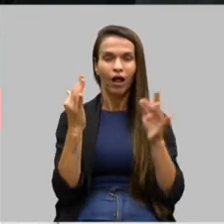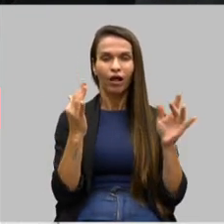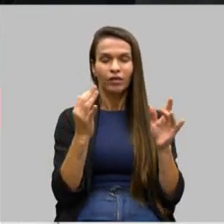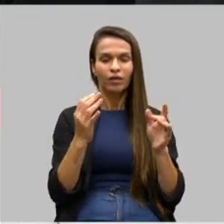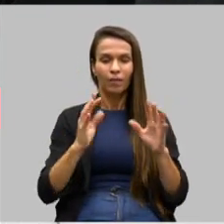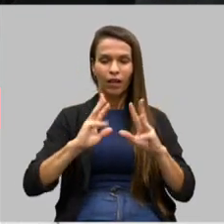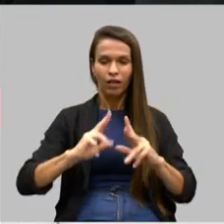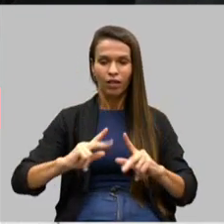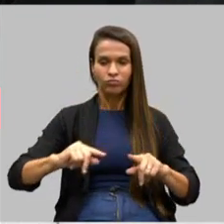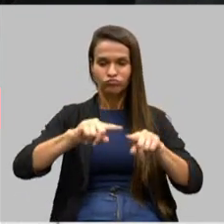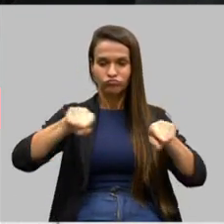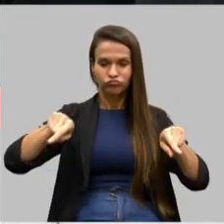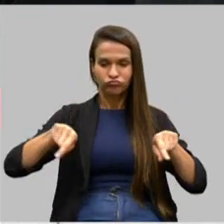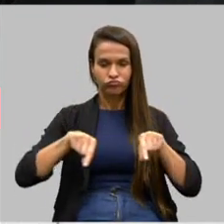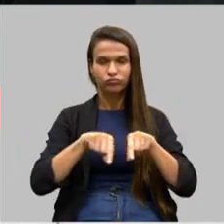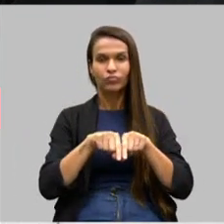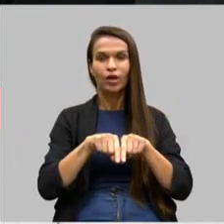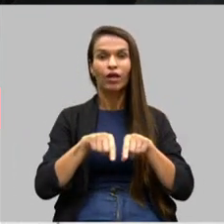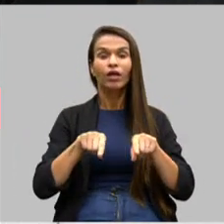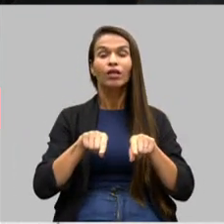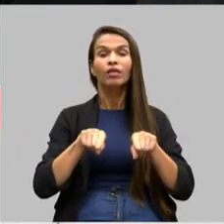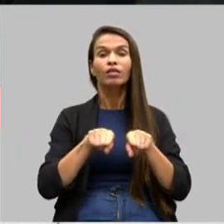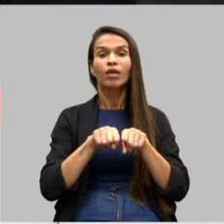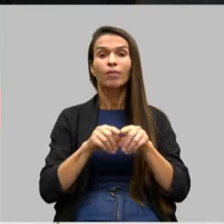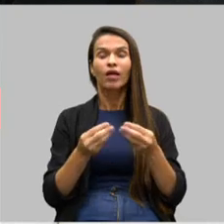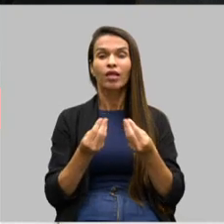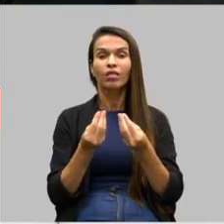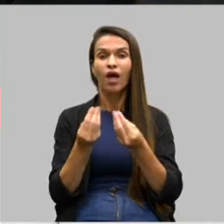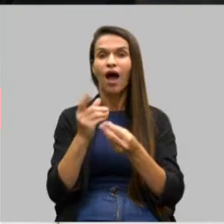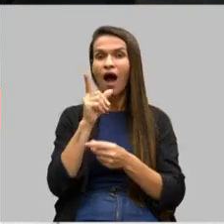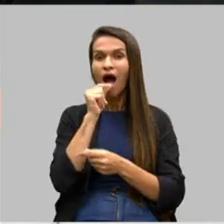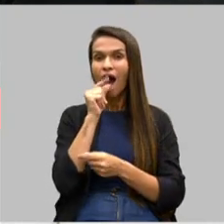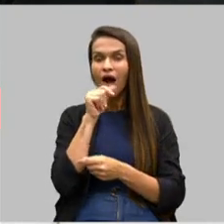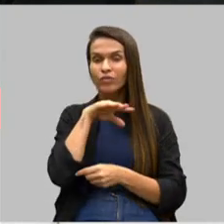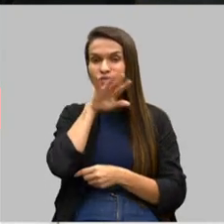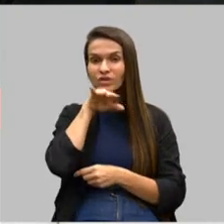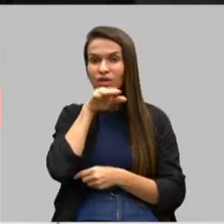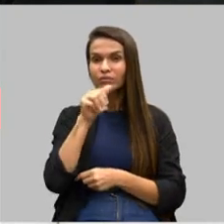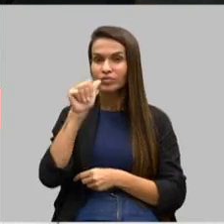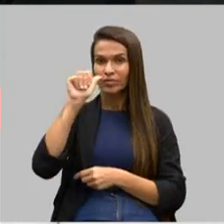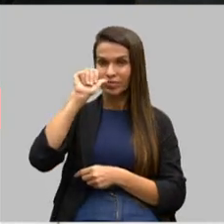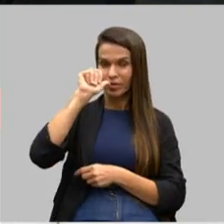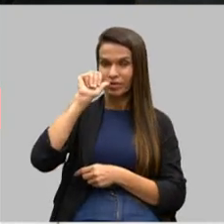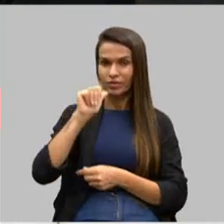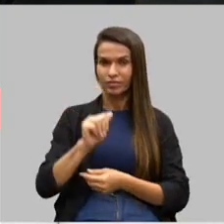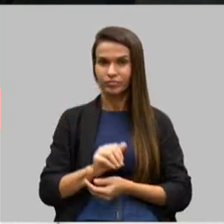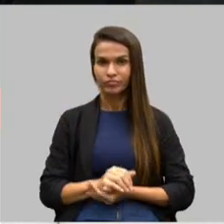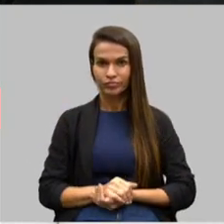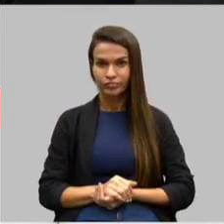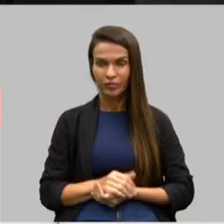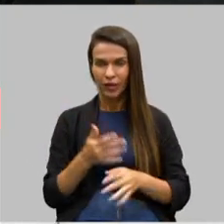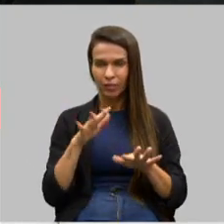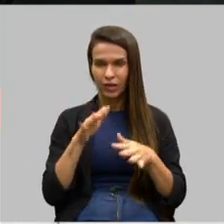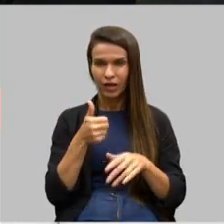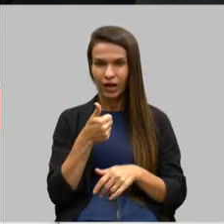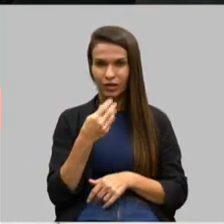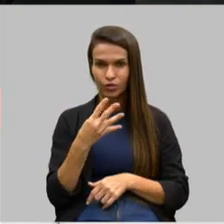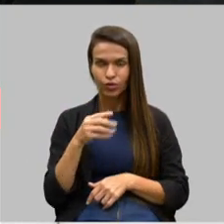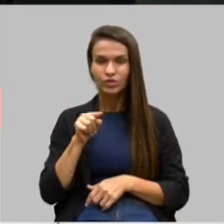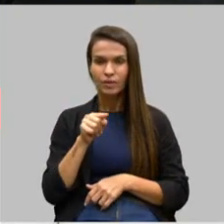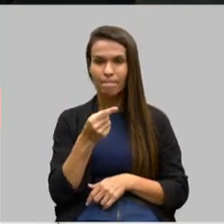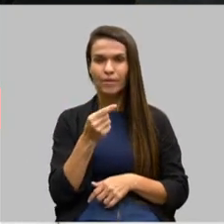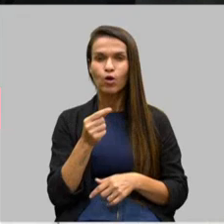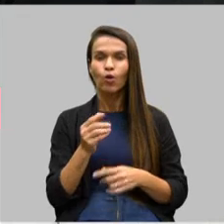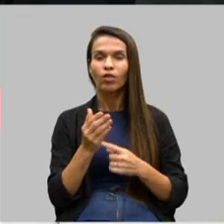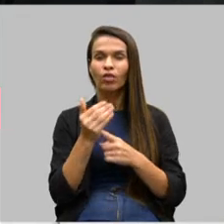e para dar água para os animais beberem. Cerca de 14 mil